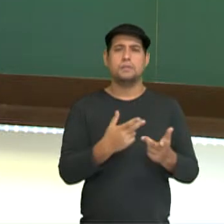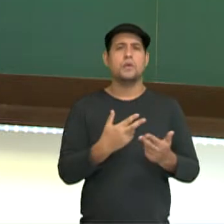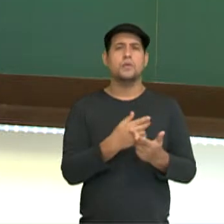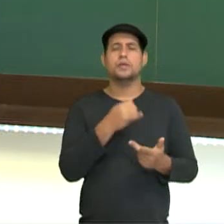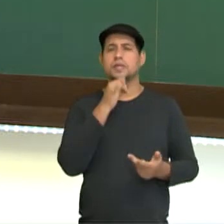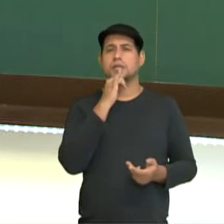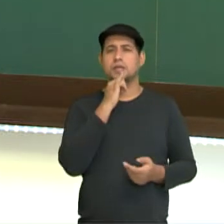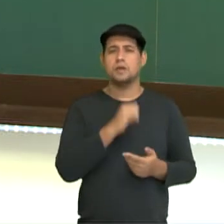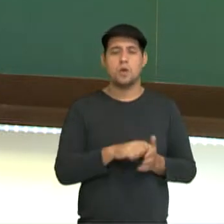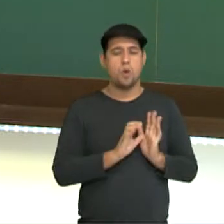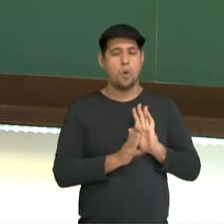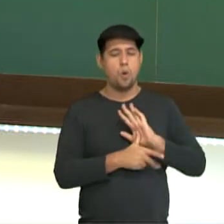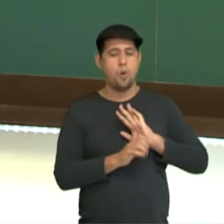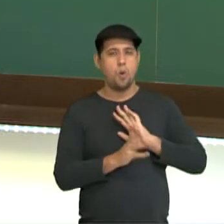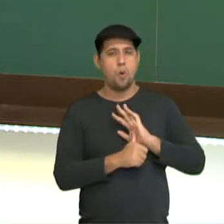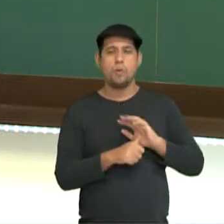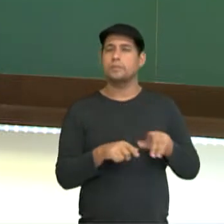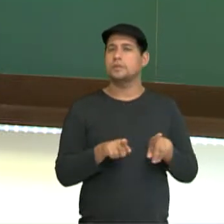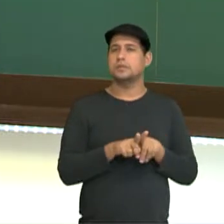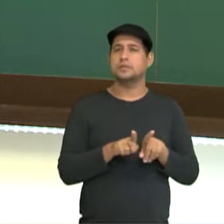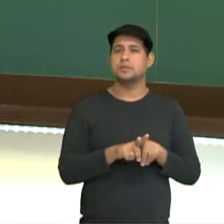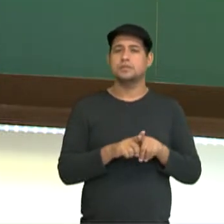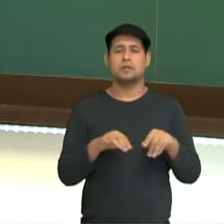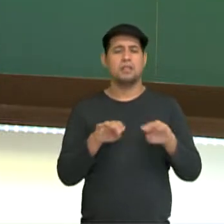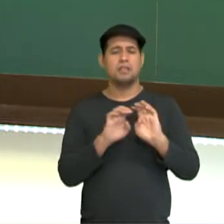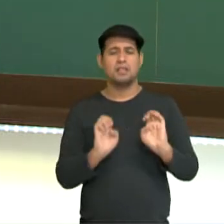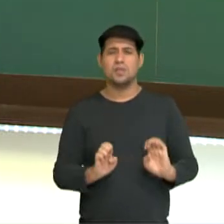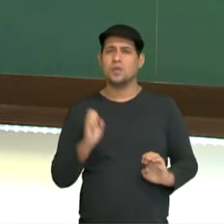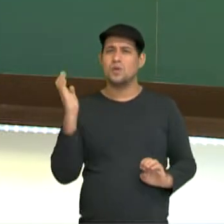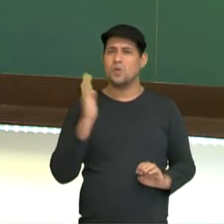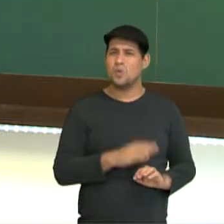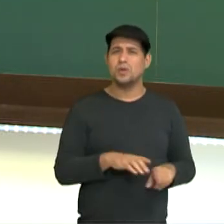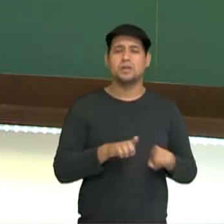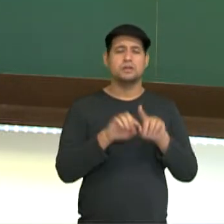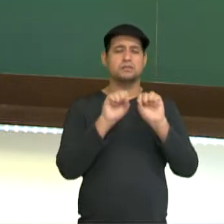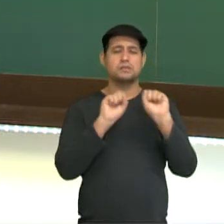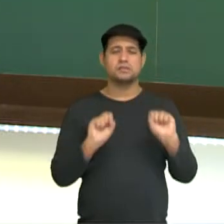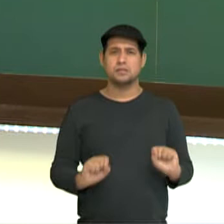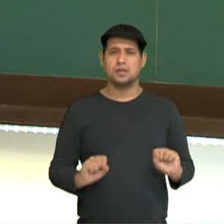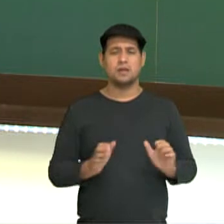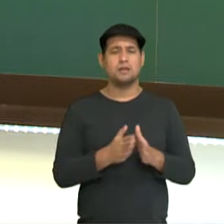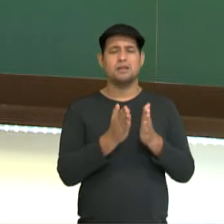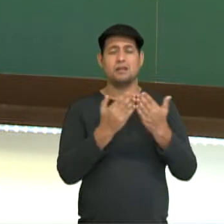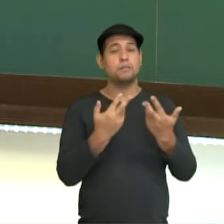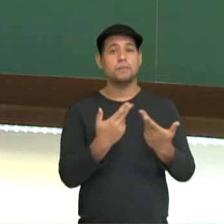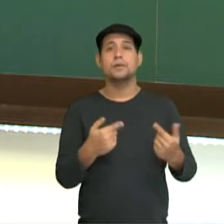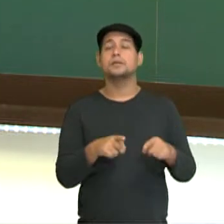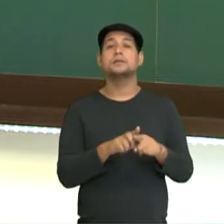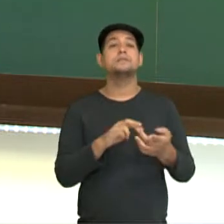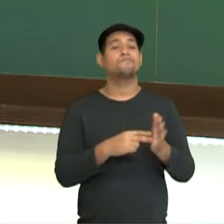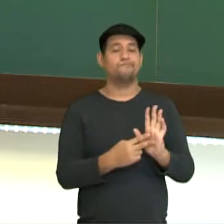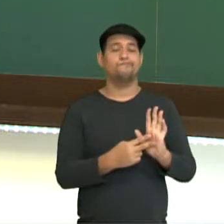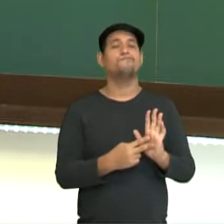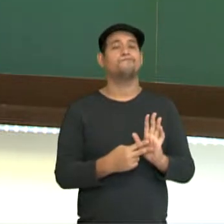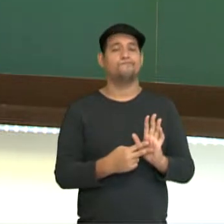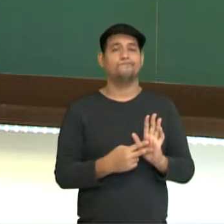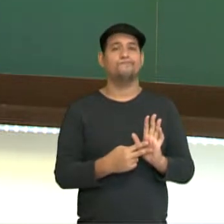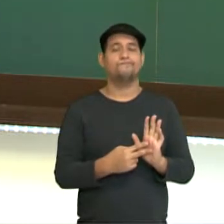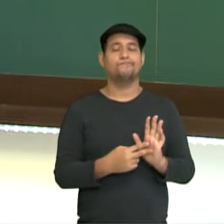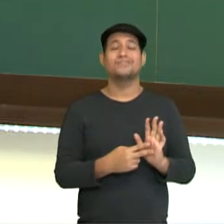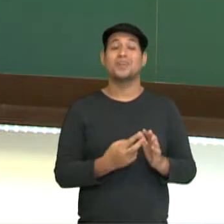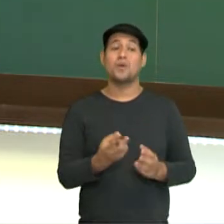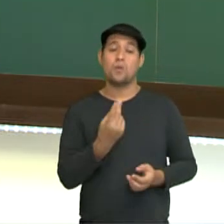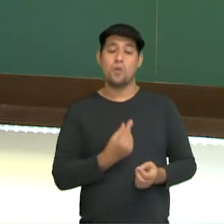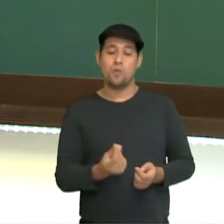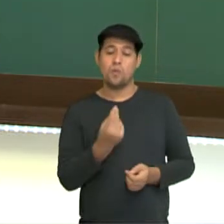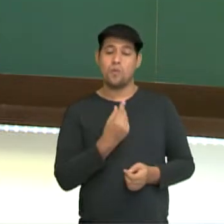como corrupção, roubo, má estruturação do sistema público influenciam na dimensão da pobreza. Fatores